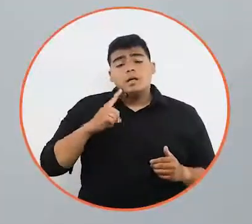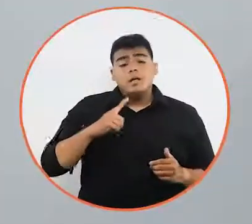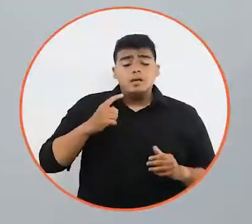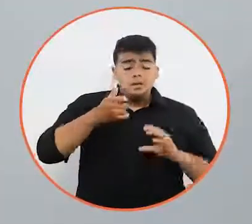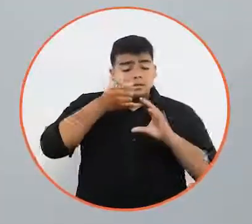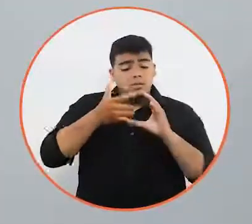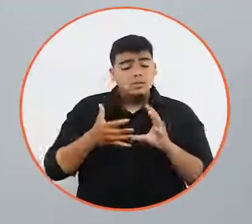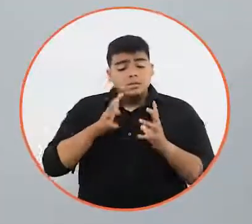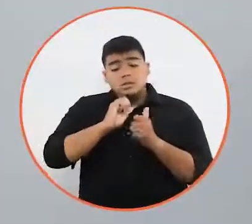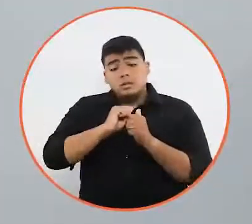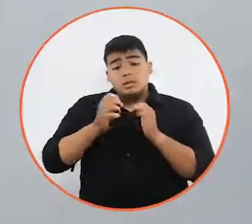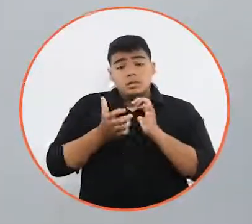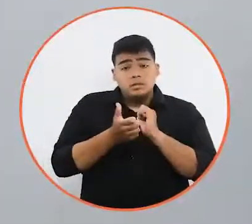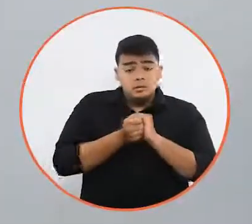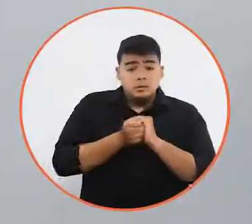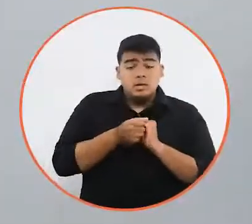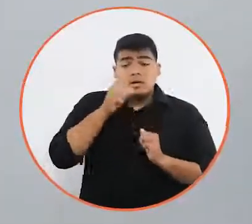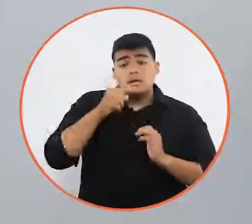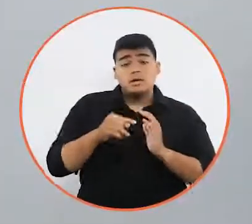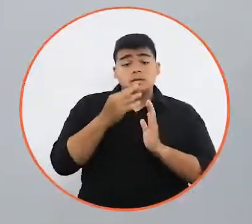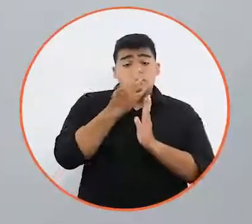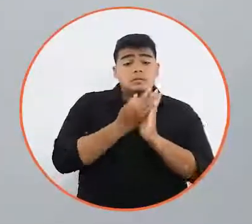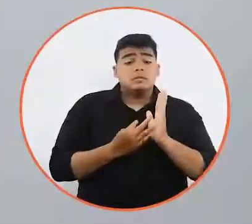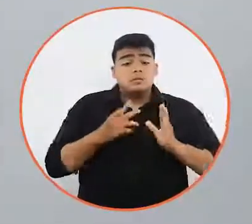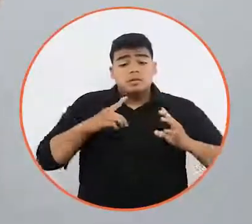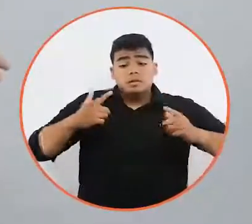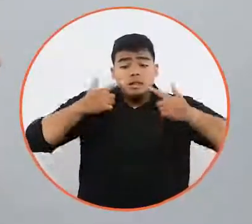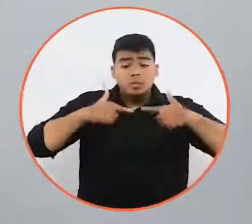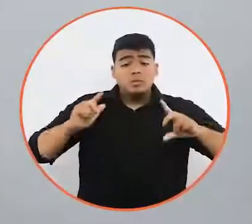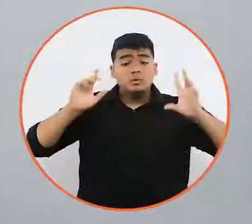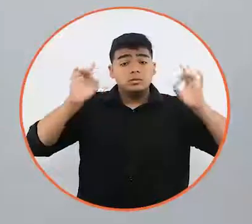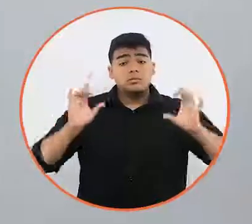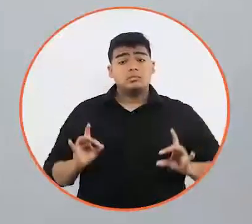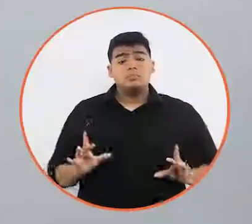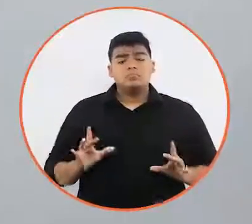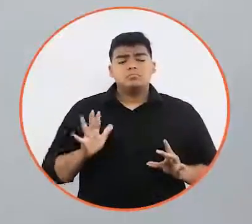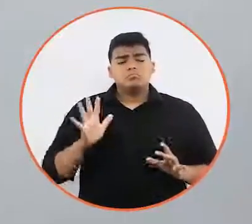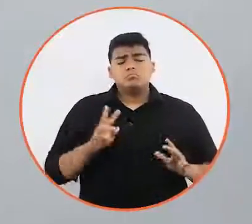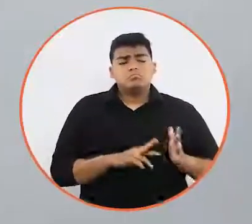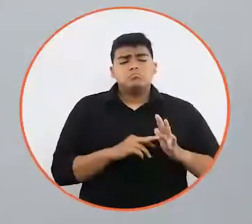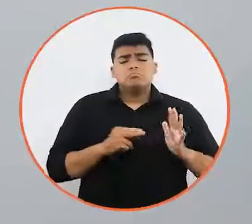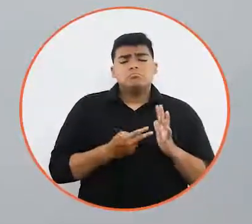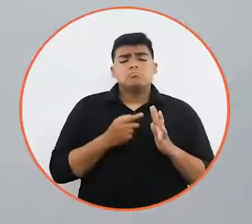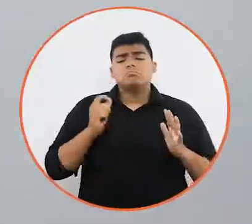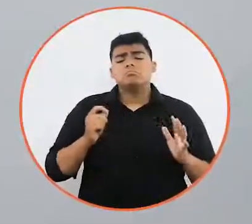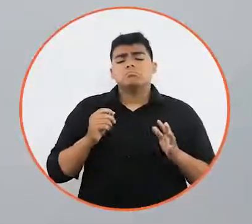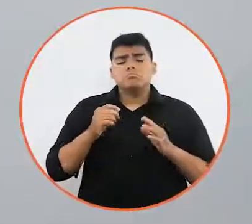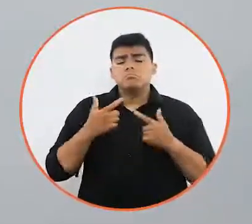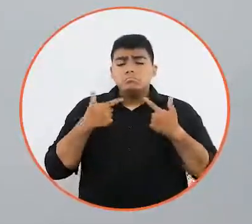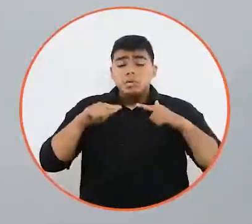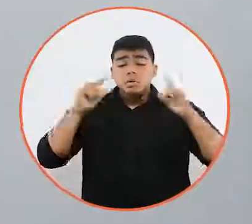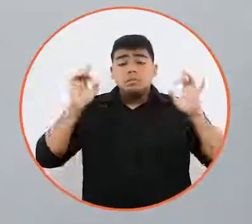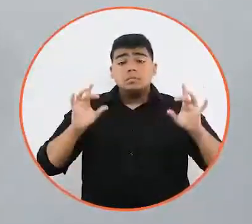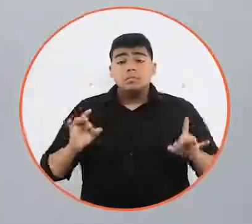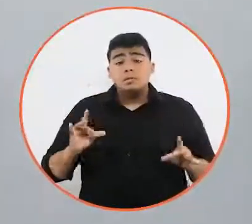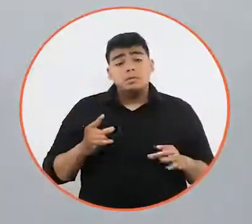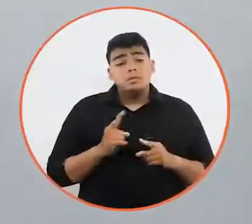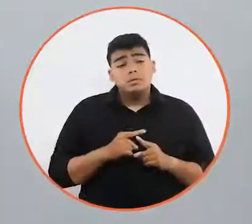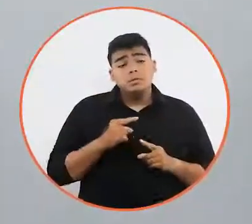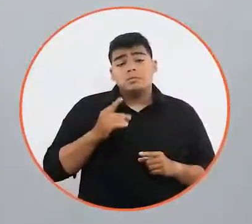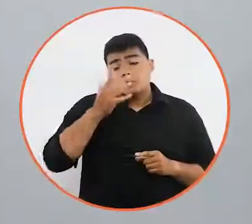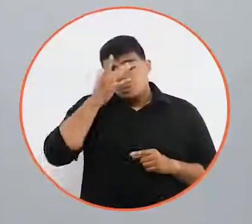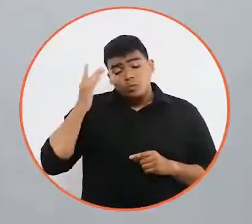ou a plurificidade. É um texto que é uma linguagem especial. E o que seria essa linguagem especial? Que as pessoas, inclusive, muitas